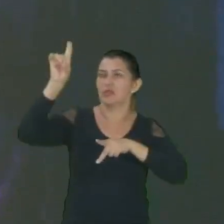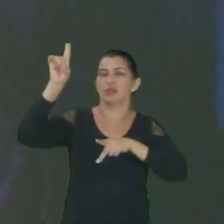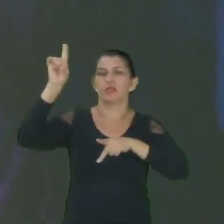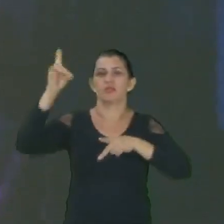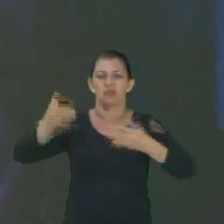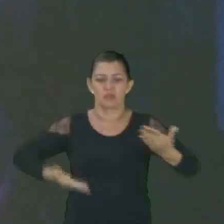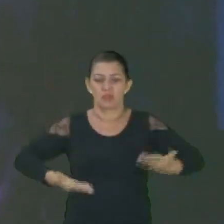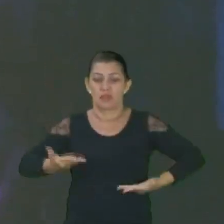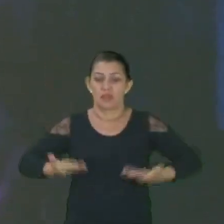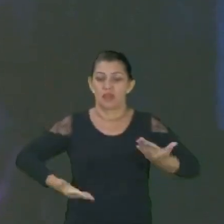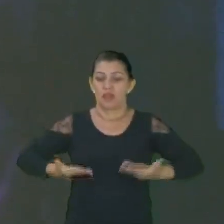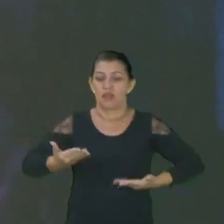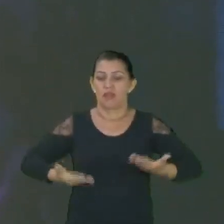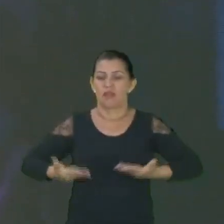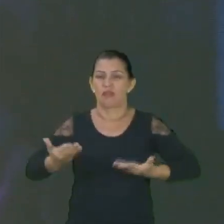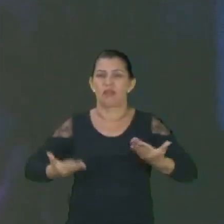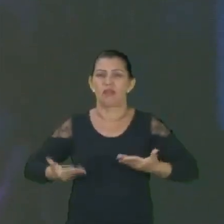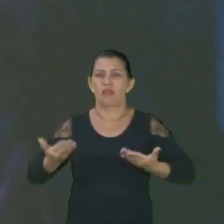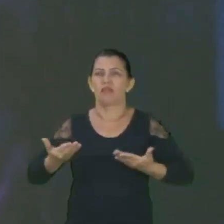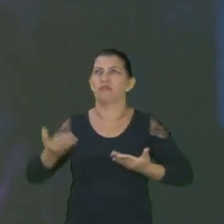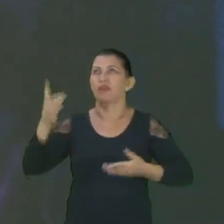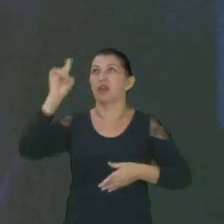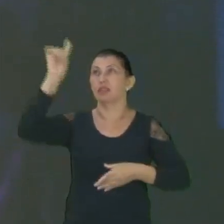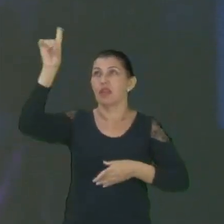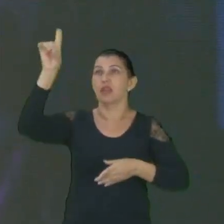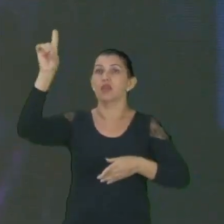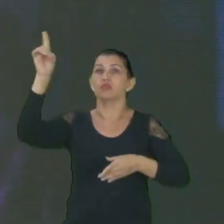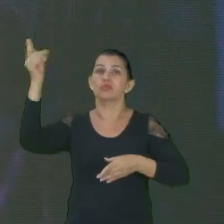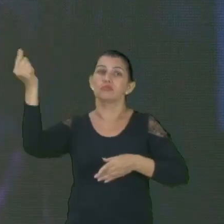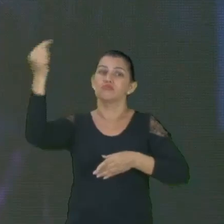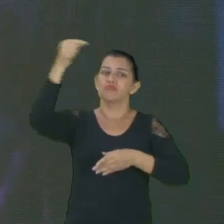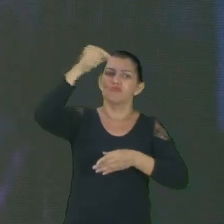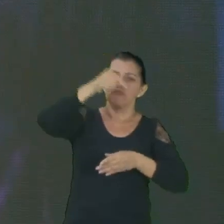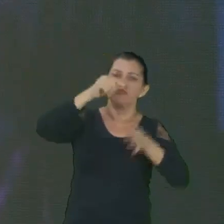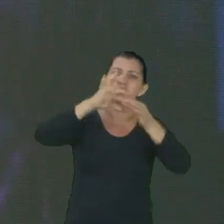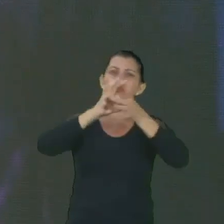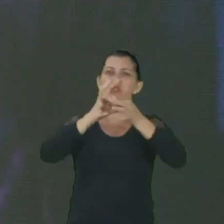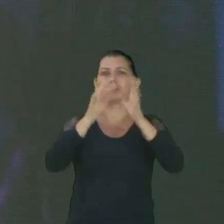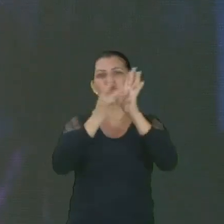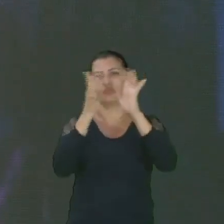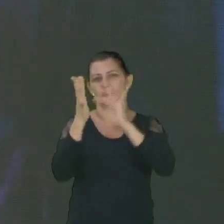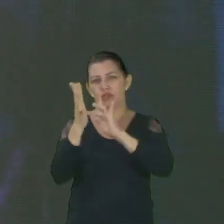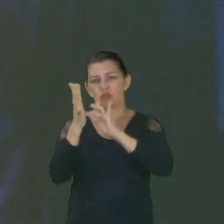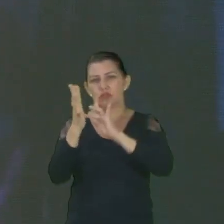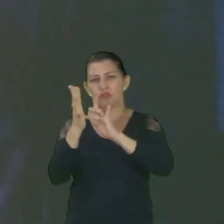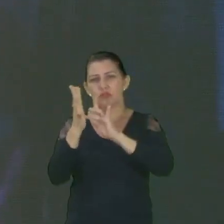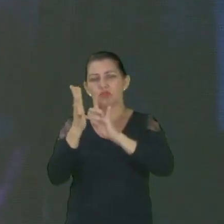você pertence ao corpo de Cristo, você pertence